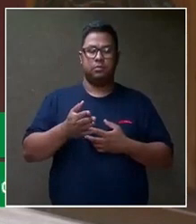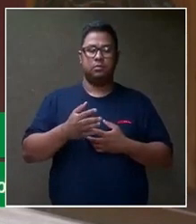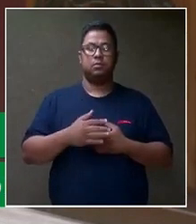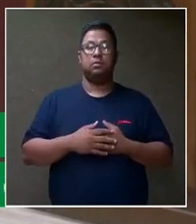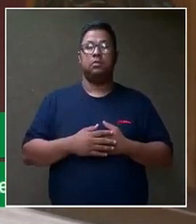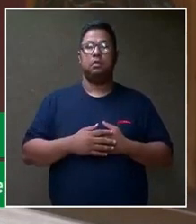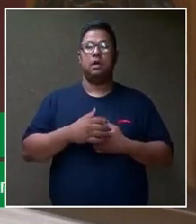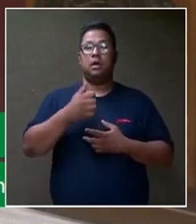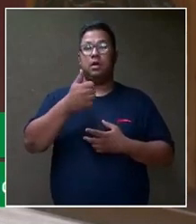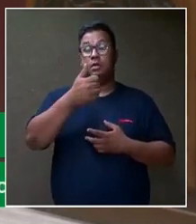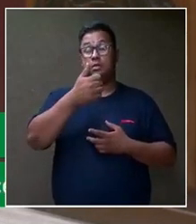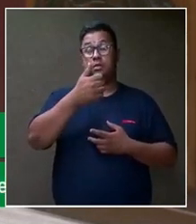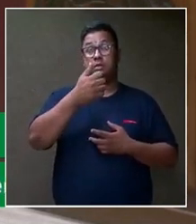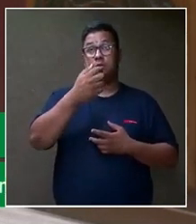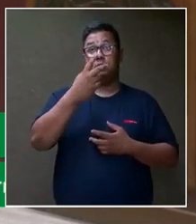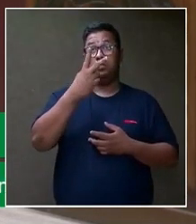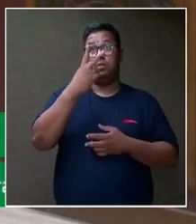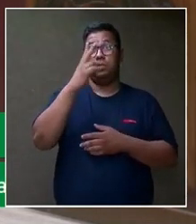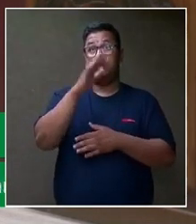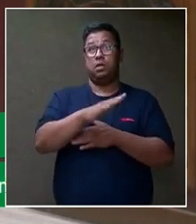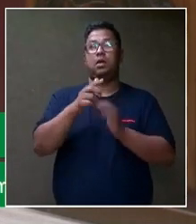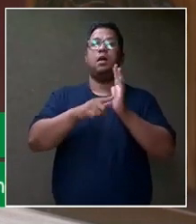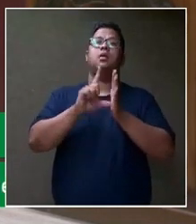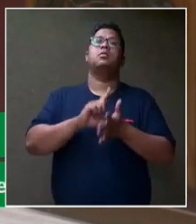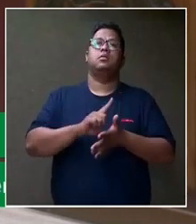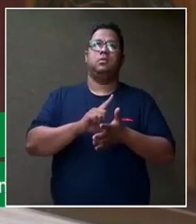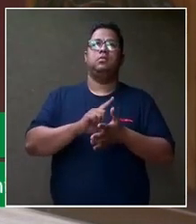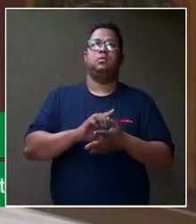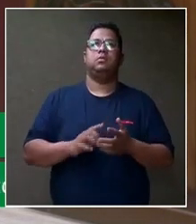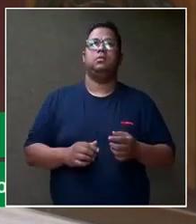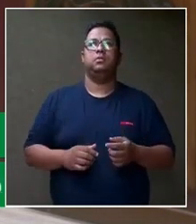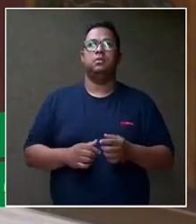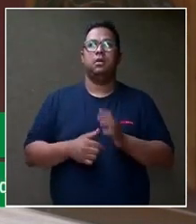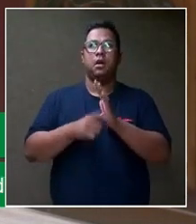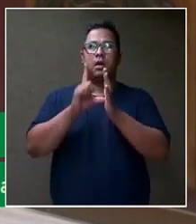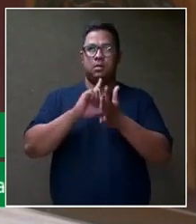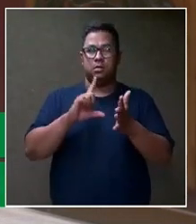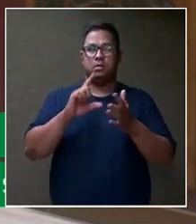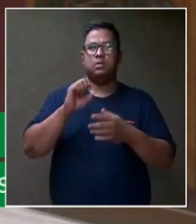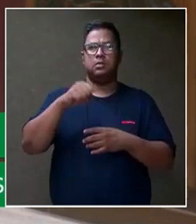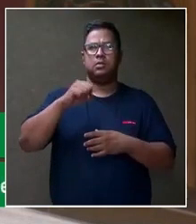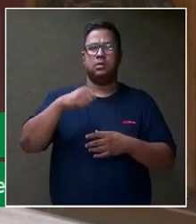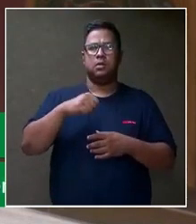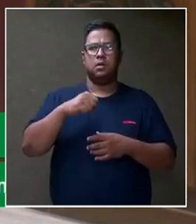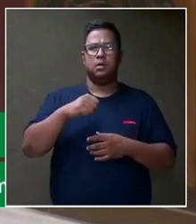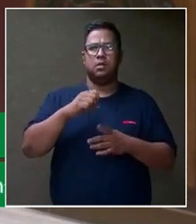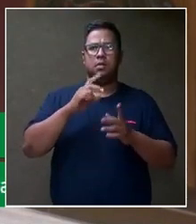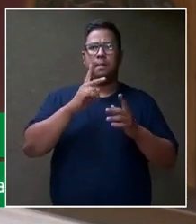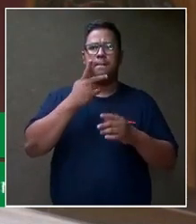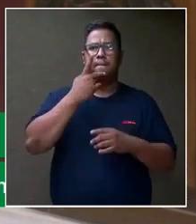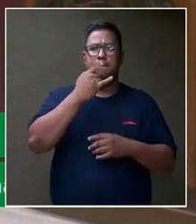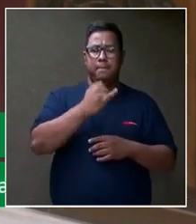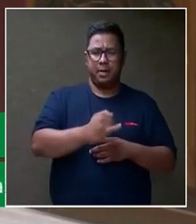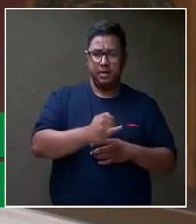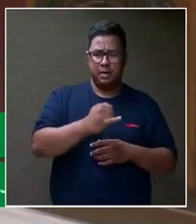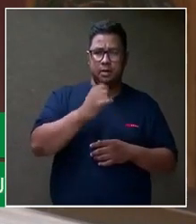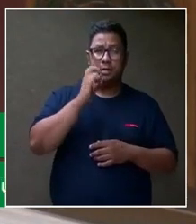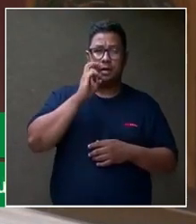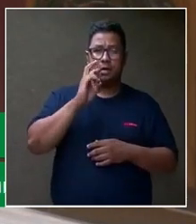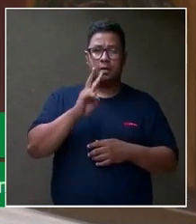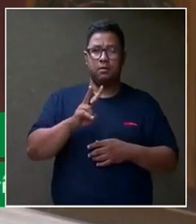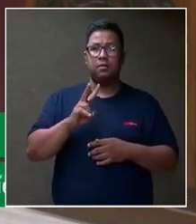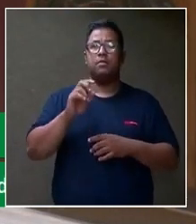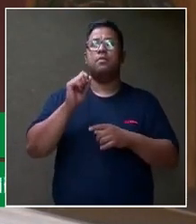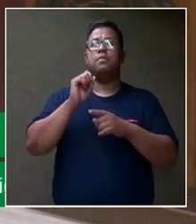não, às 14h30. Ah, não, foi antes. Tá. Quando ela estava... Acho que ela saiu da casa do pai dela. Sim. E ela viu um apartamento